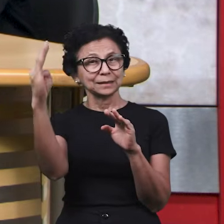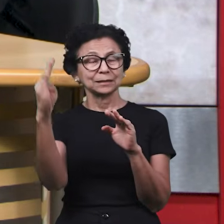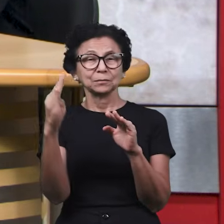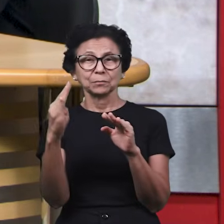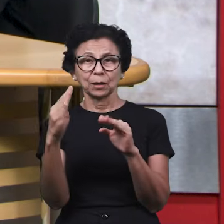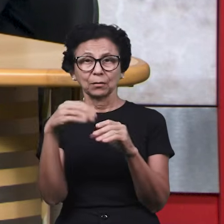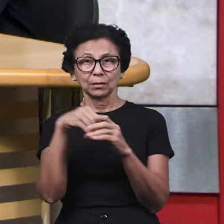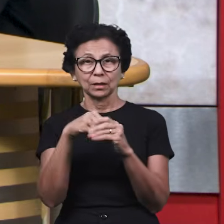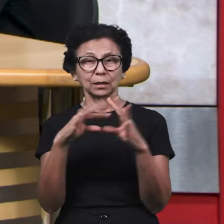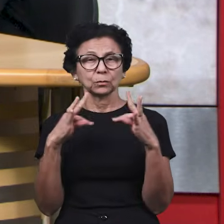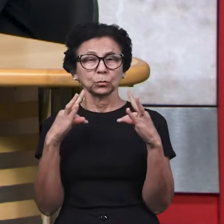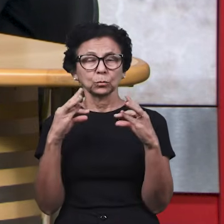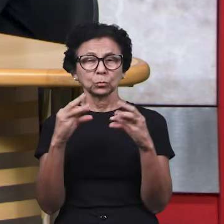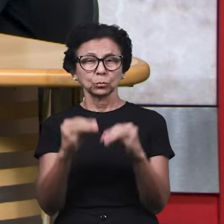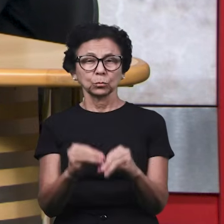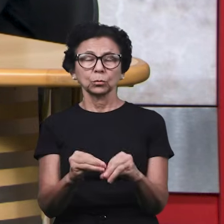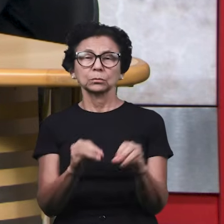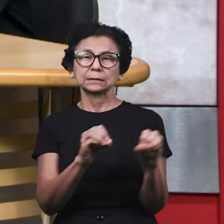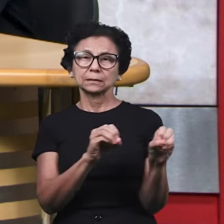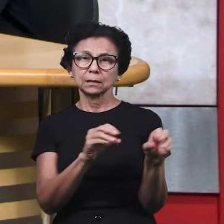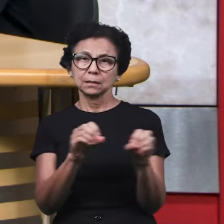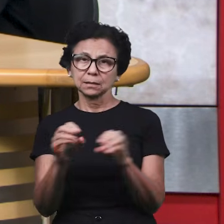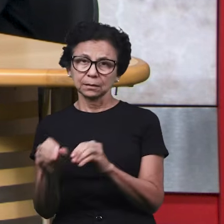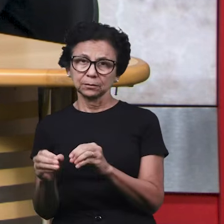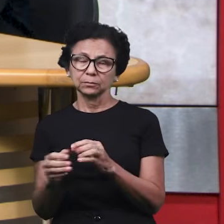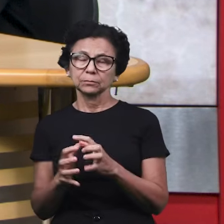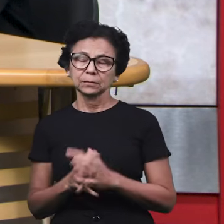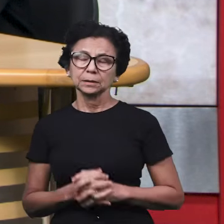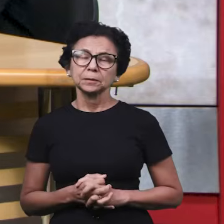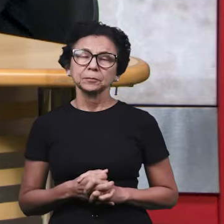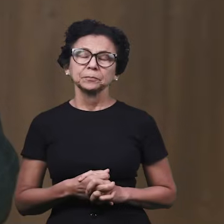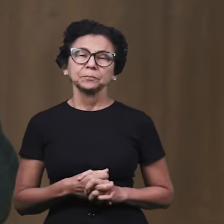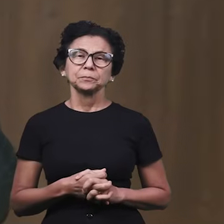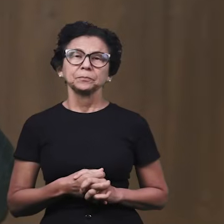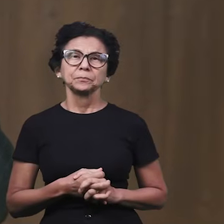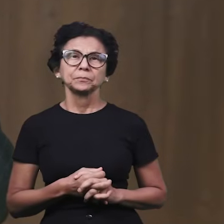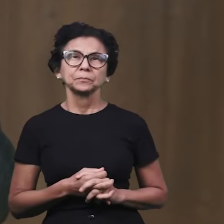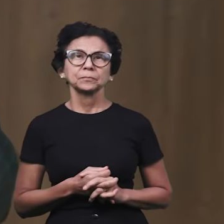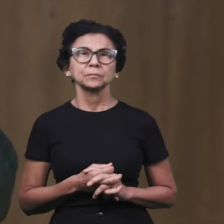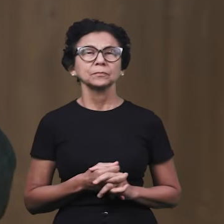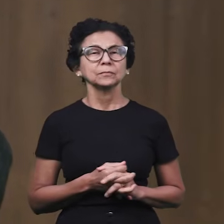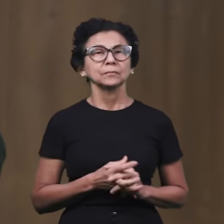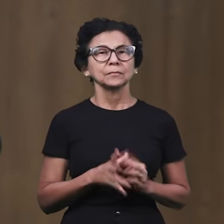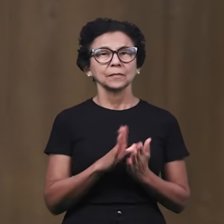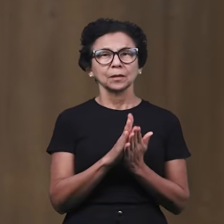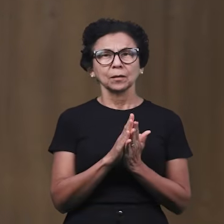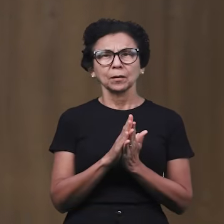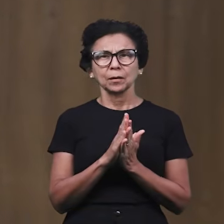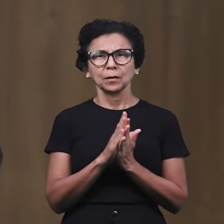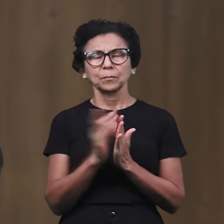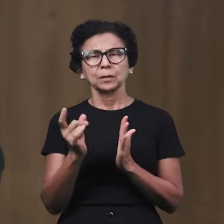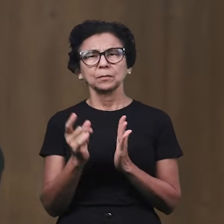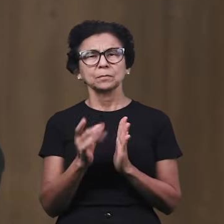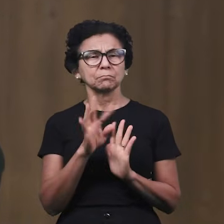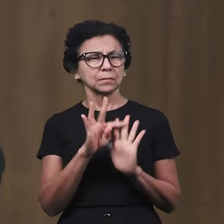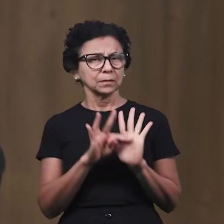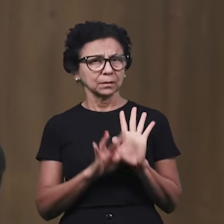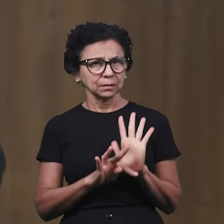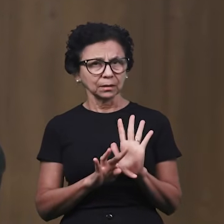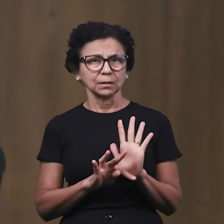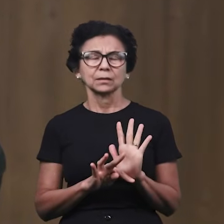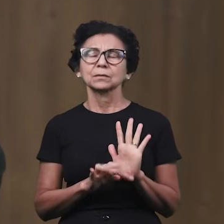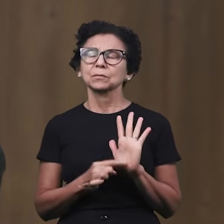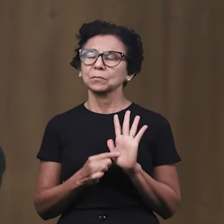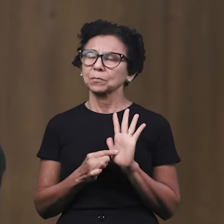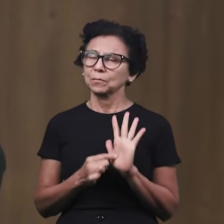esses ensinos. E sempre temos um texto na palavra do Senhor que ensina isso também, como foi aplicado